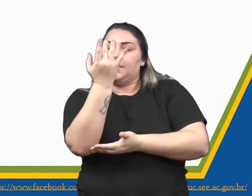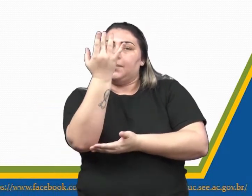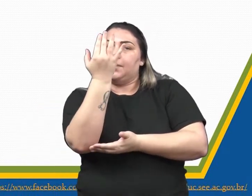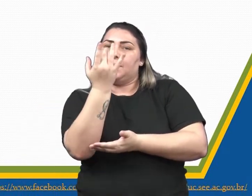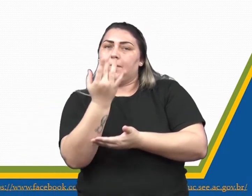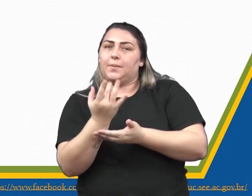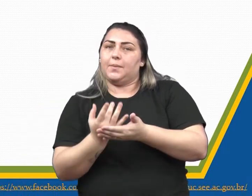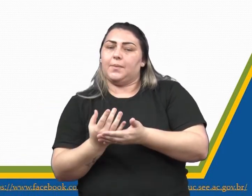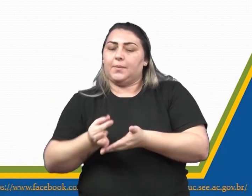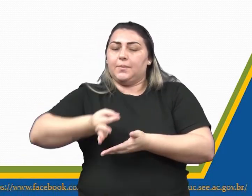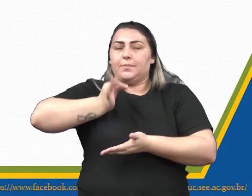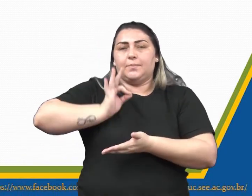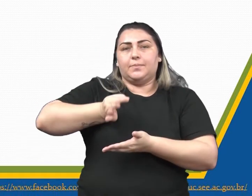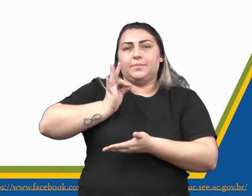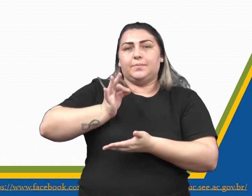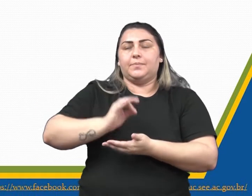saindo.